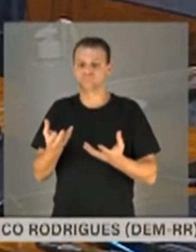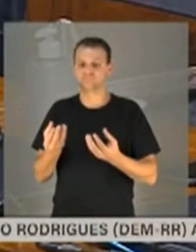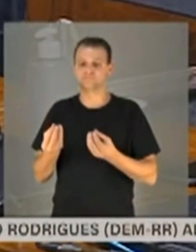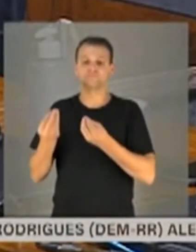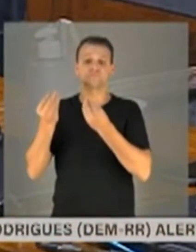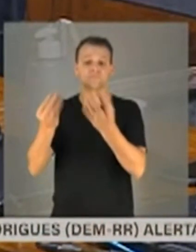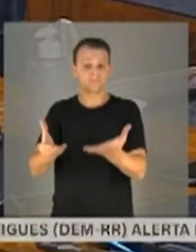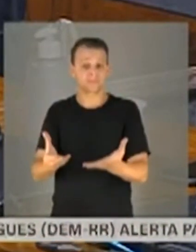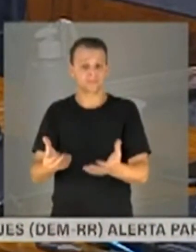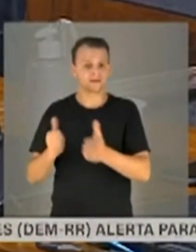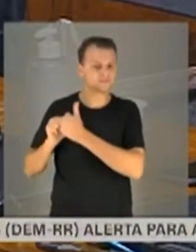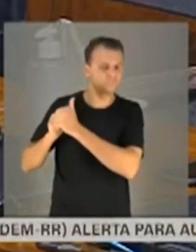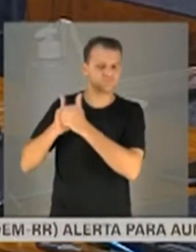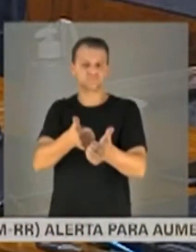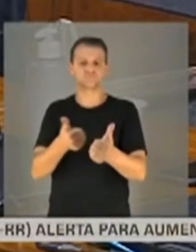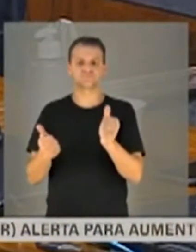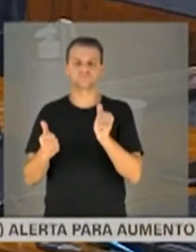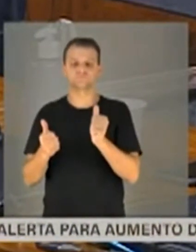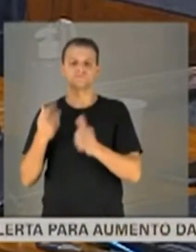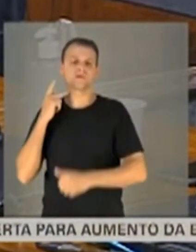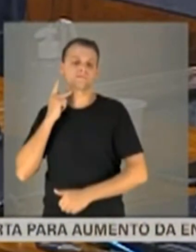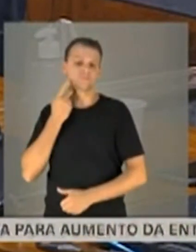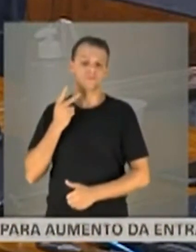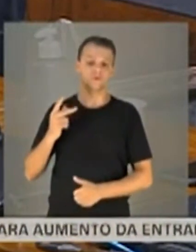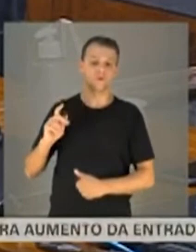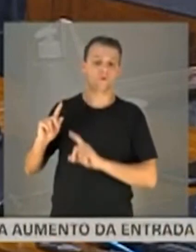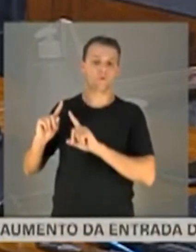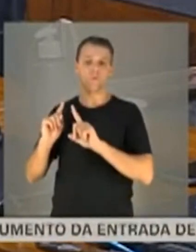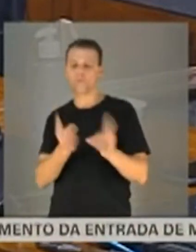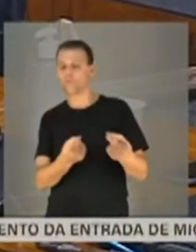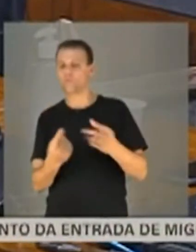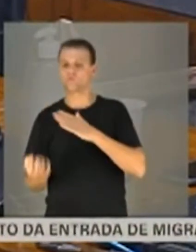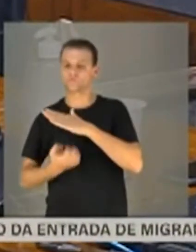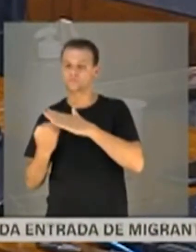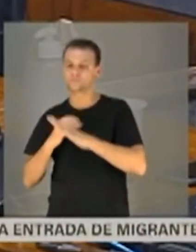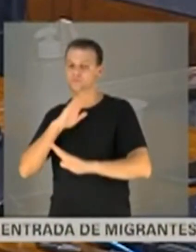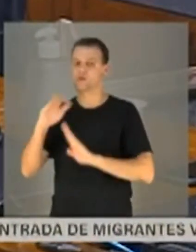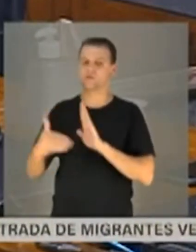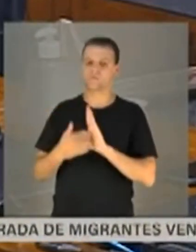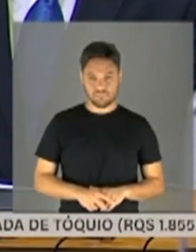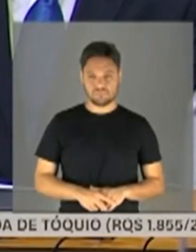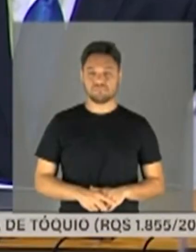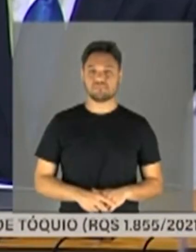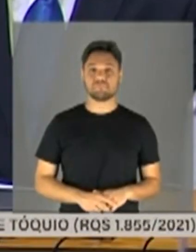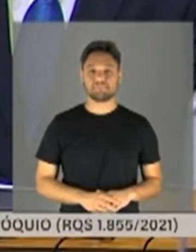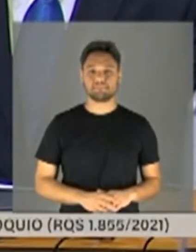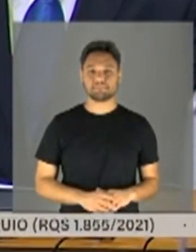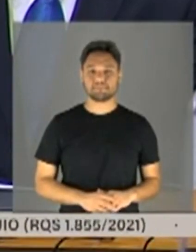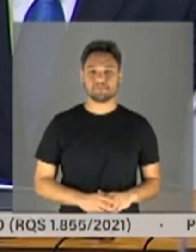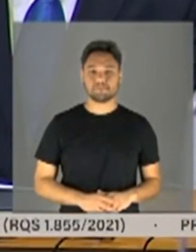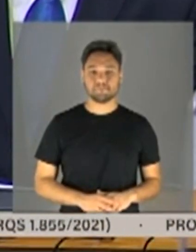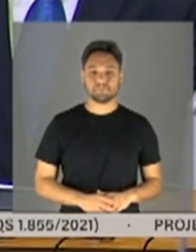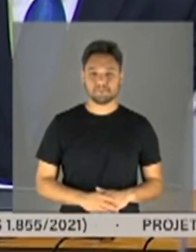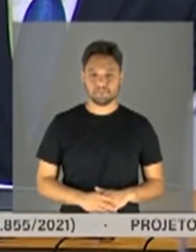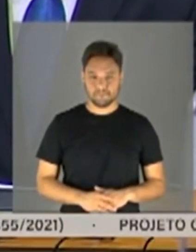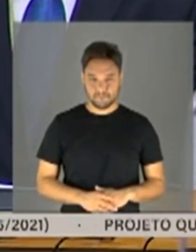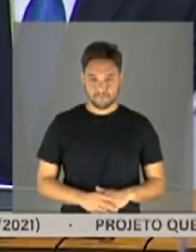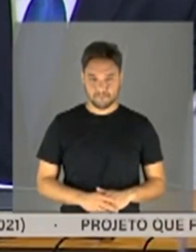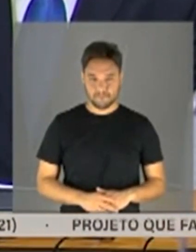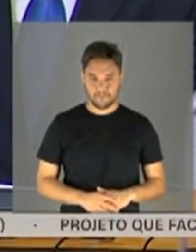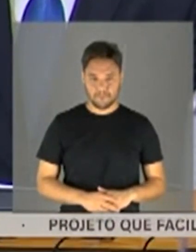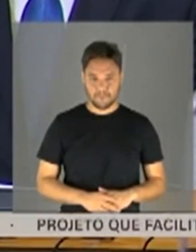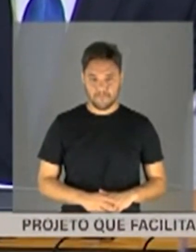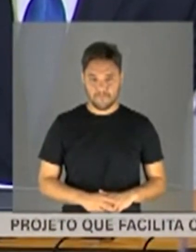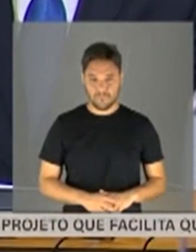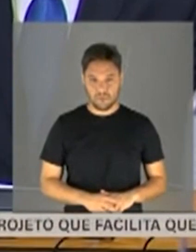encaminhe uma denúncia Procuradoria da República contra vitamed que seus representantes por todos esses crimes em seu depoimento Jailton